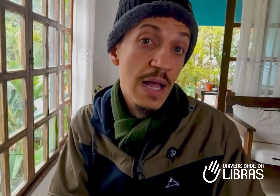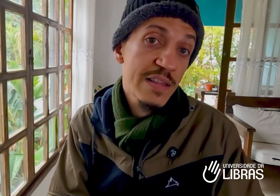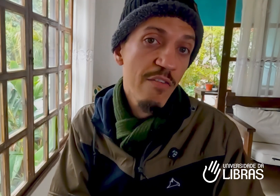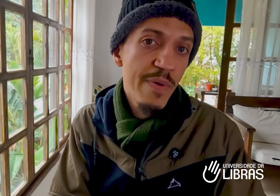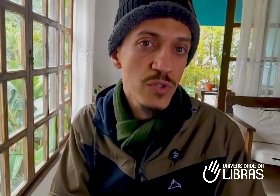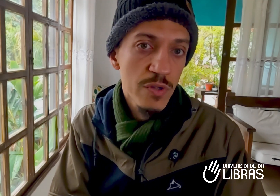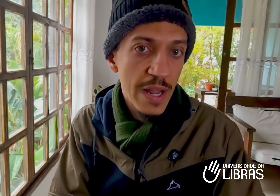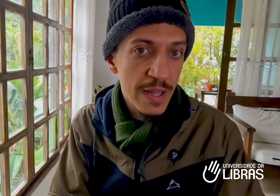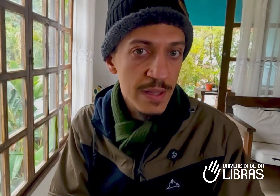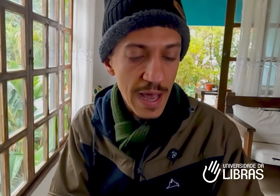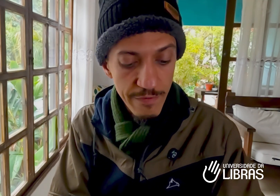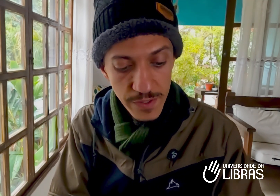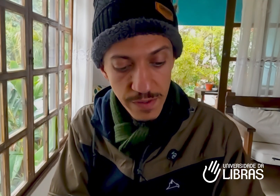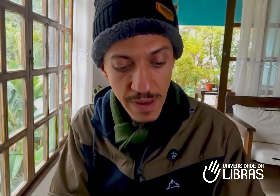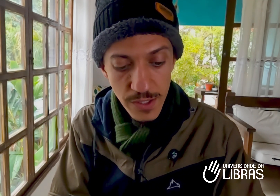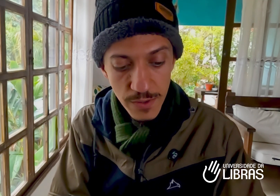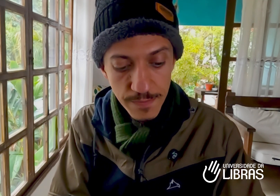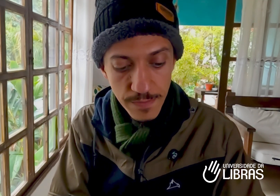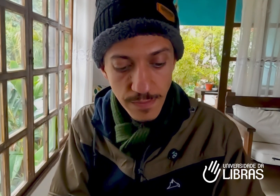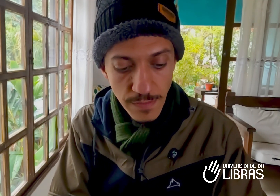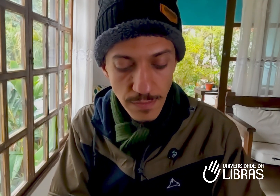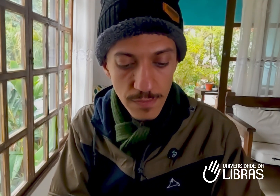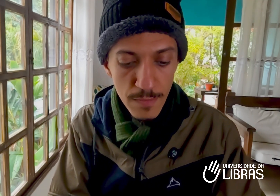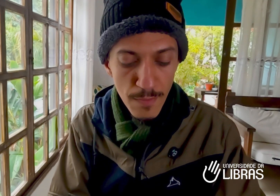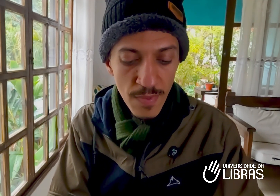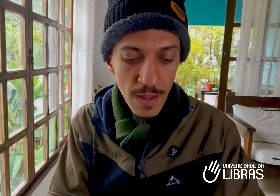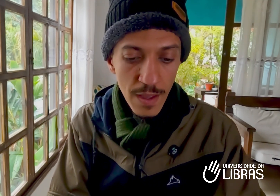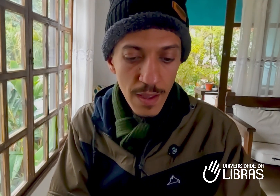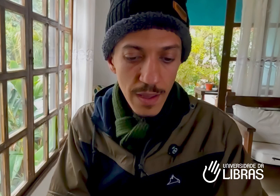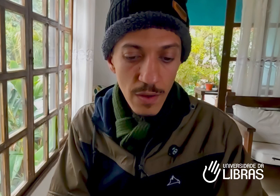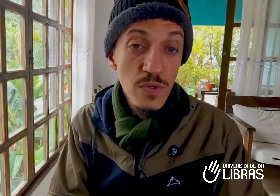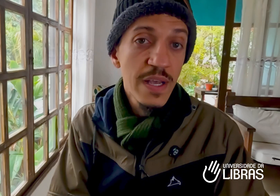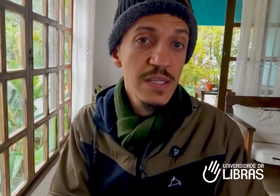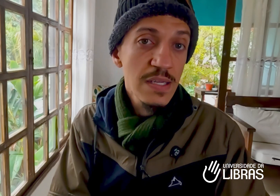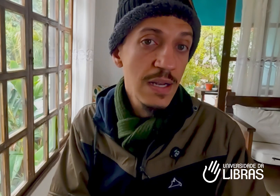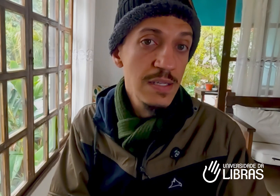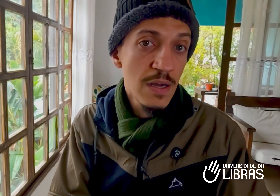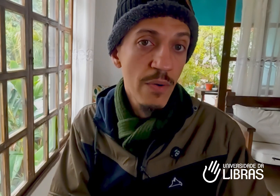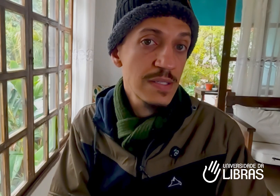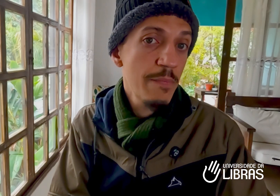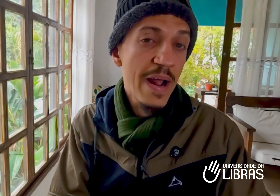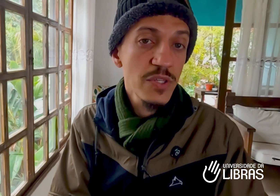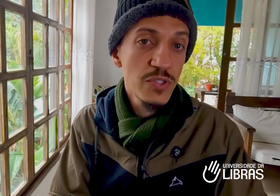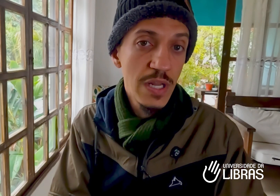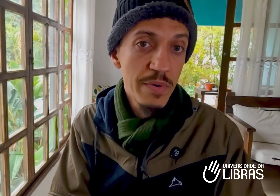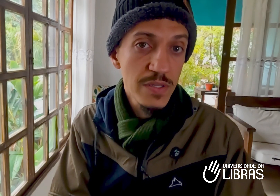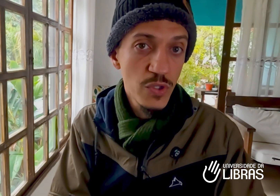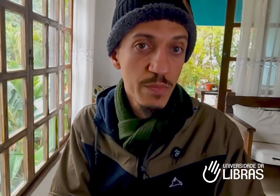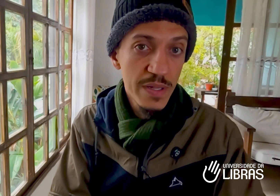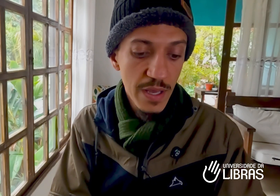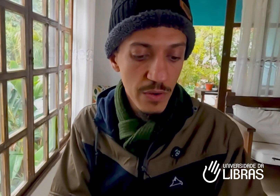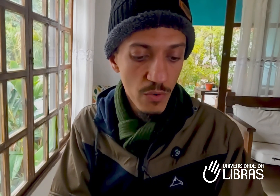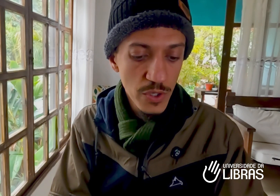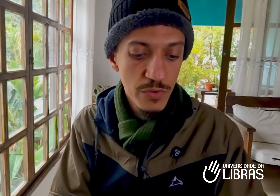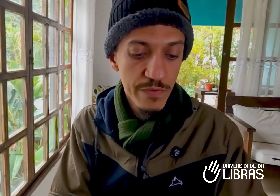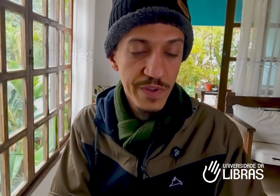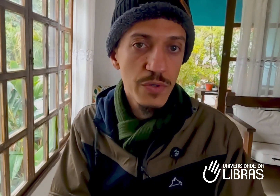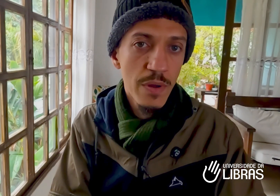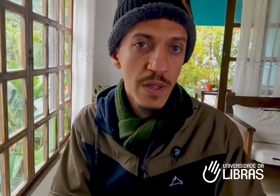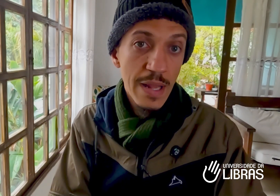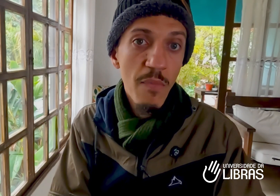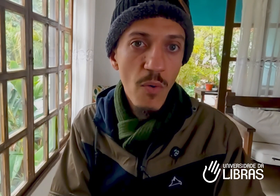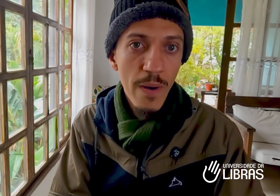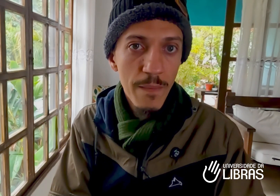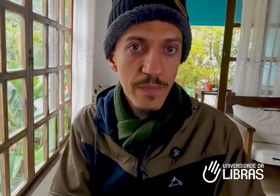dia ela estava meio sonolenta. Ela falou assim, Madison, eu não sei se essa lição, essa prática de Libras que eu te mandei aí hoje, do